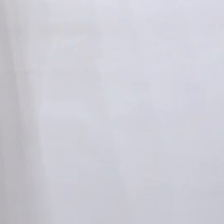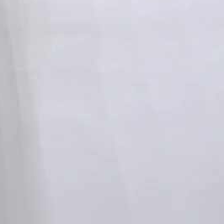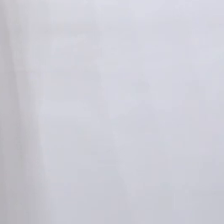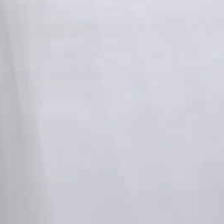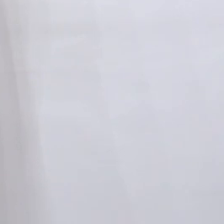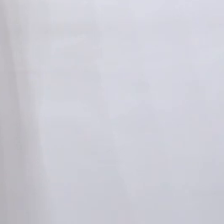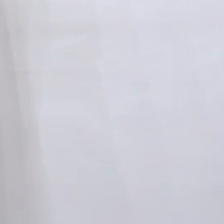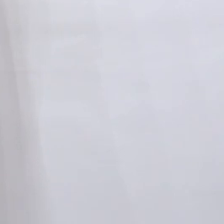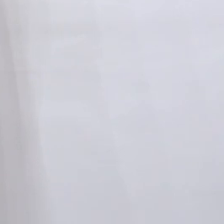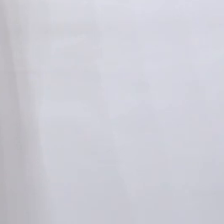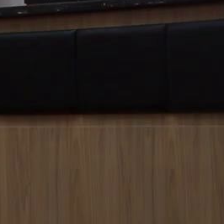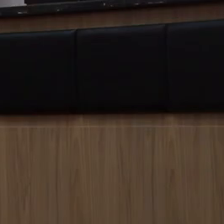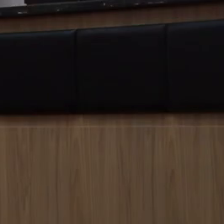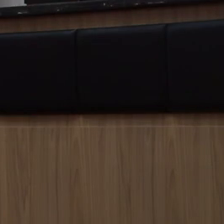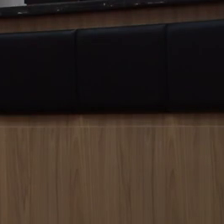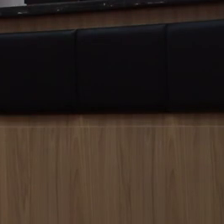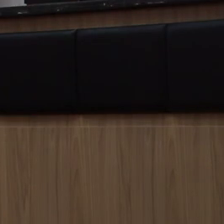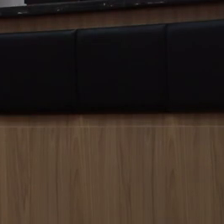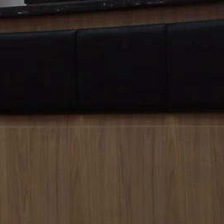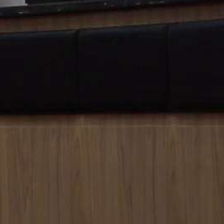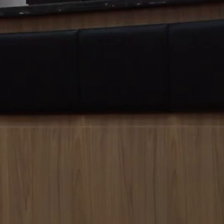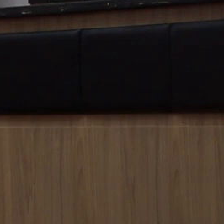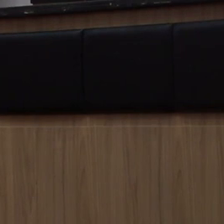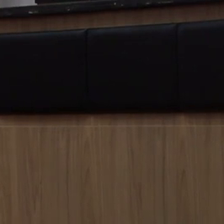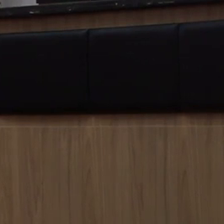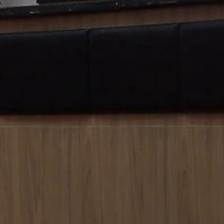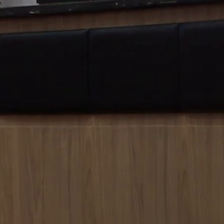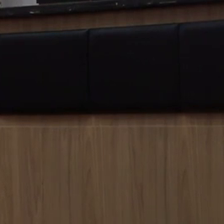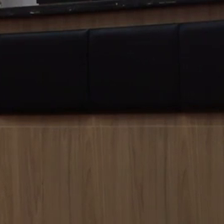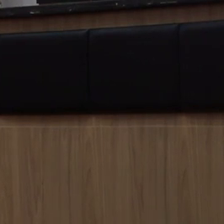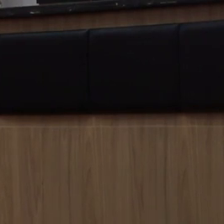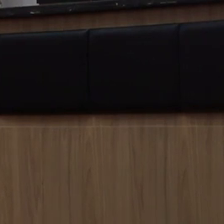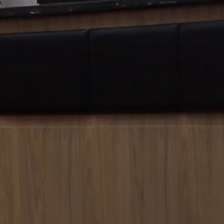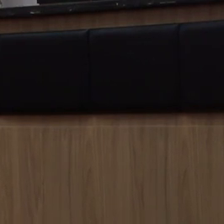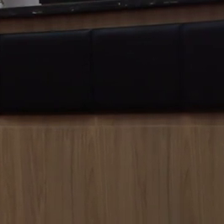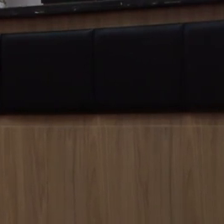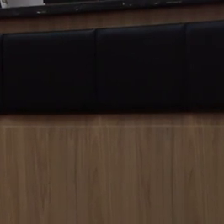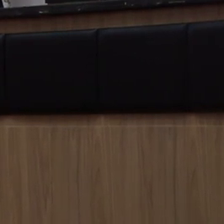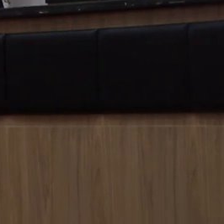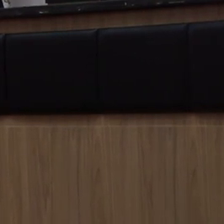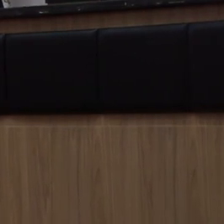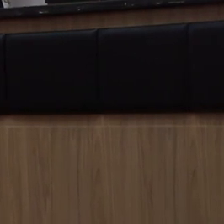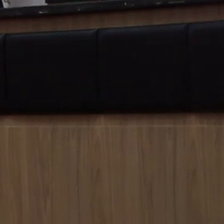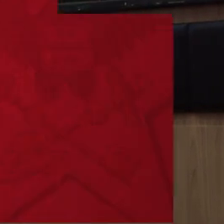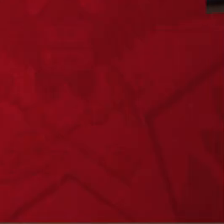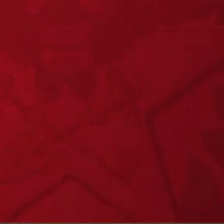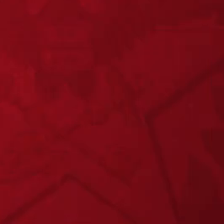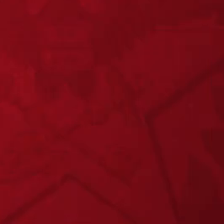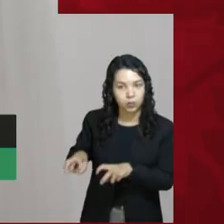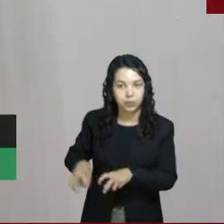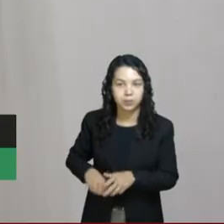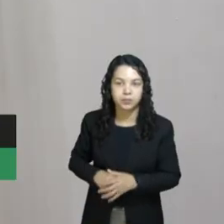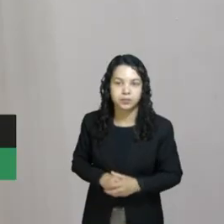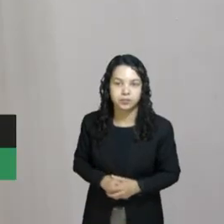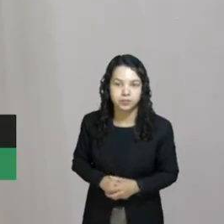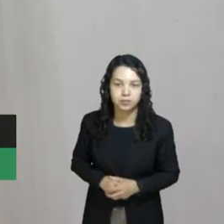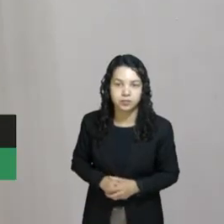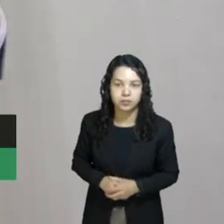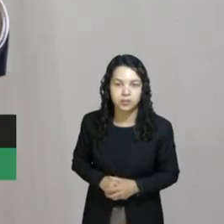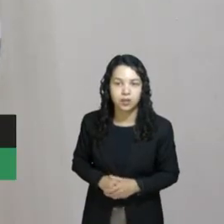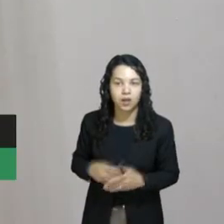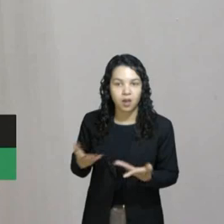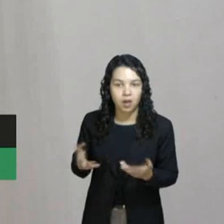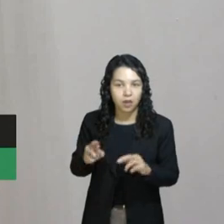Unidos conhecendo grandes polos tecnológicos para trazer as experiências para terras catarinenses dessas